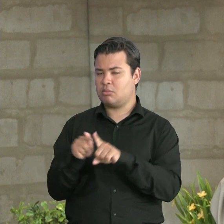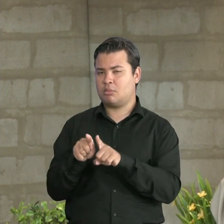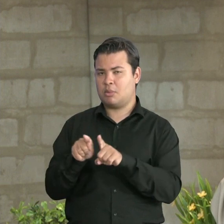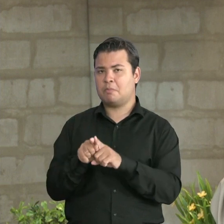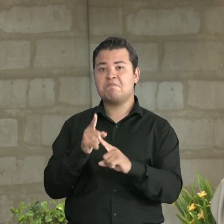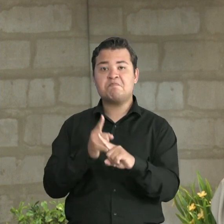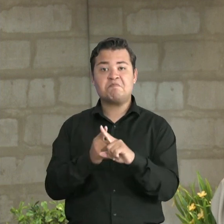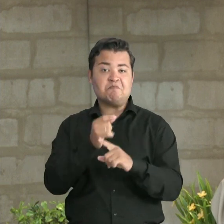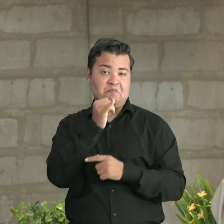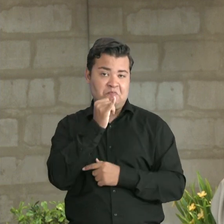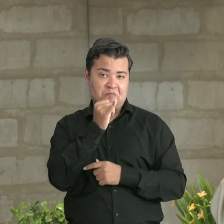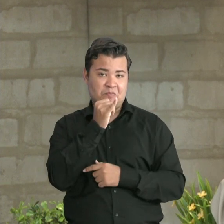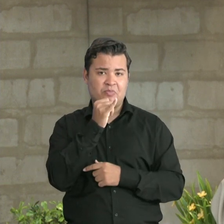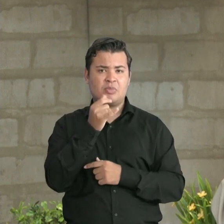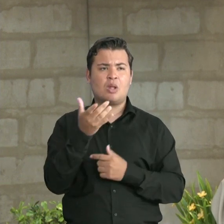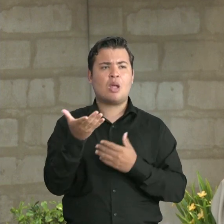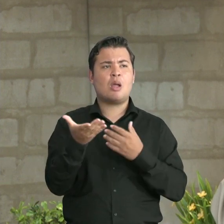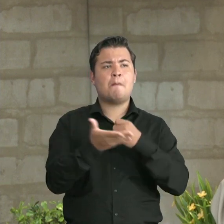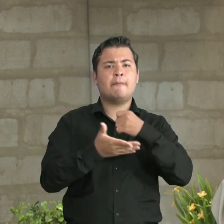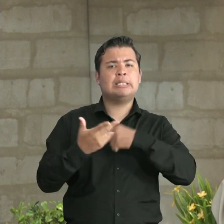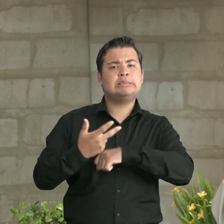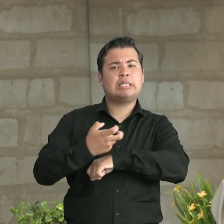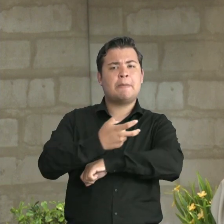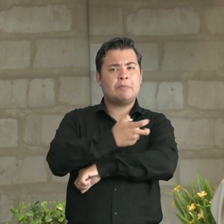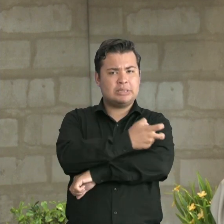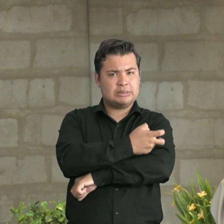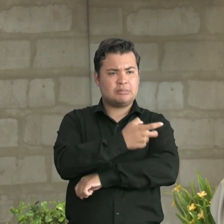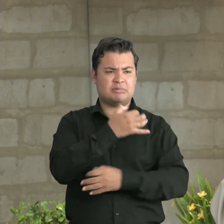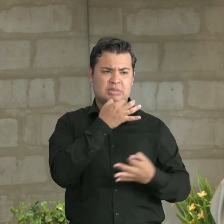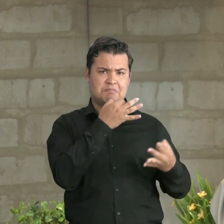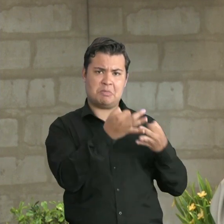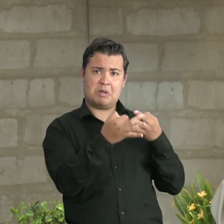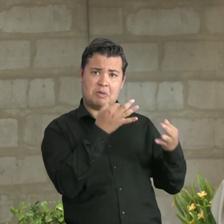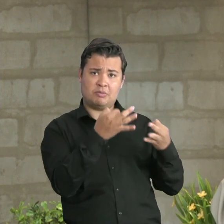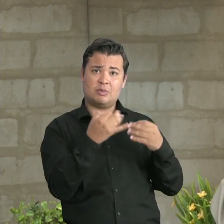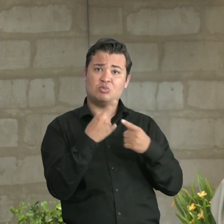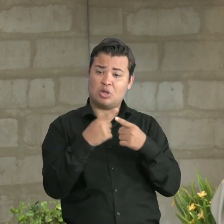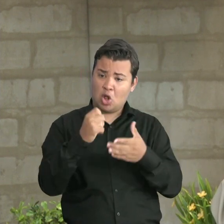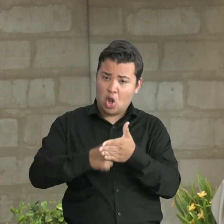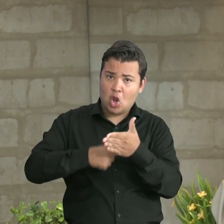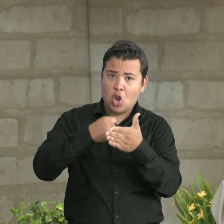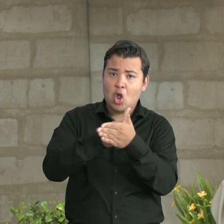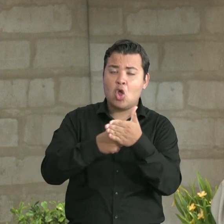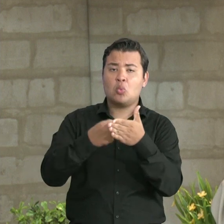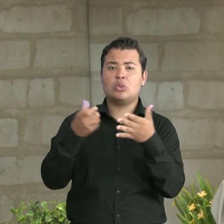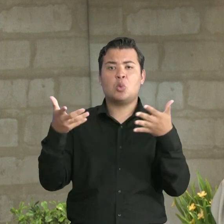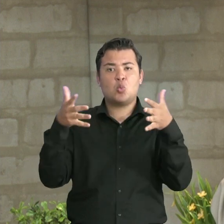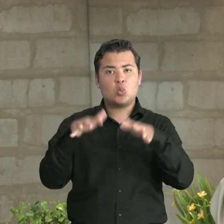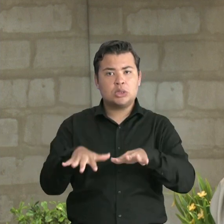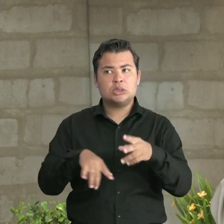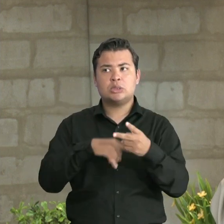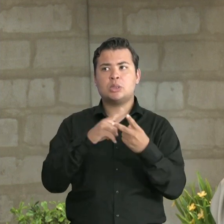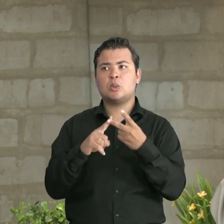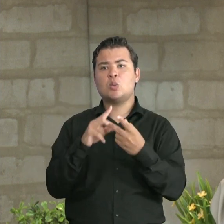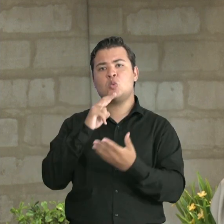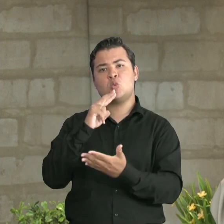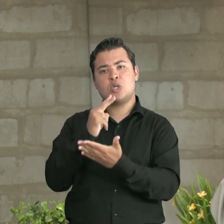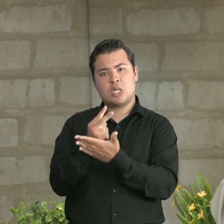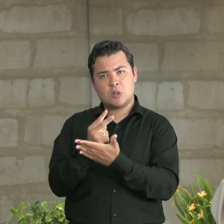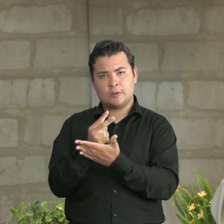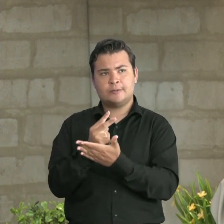questionamos, por exemplo, a nossa base epistêmica, como a professora está indicando, né, em luta por inclusão, por luta por reconhecimento,